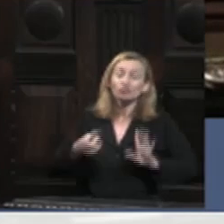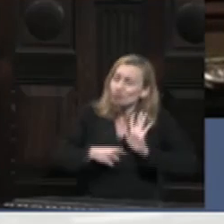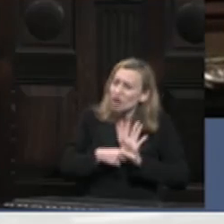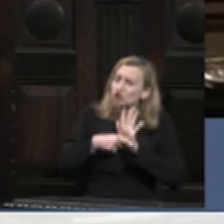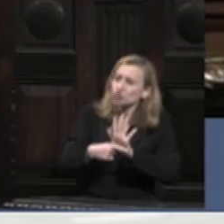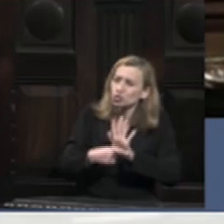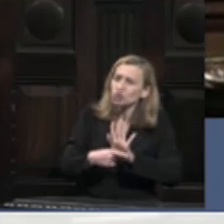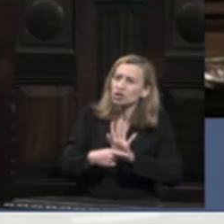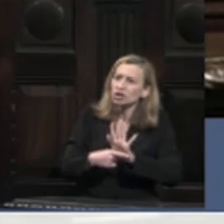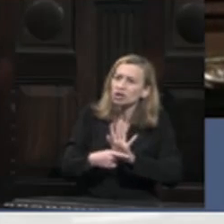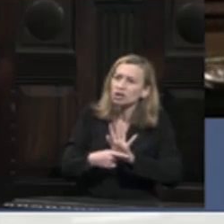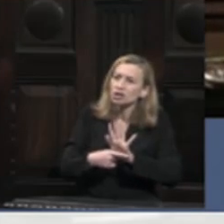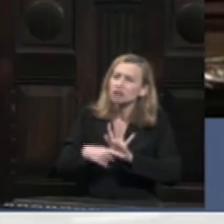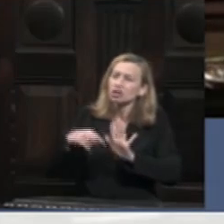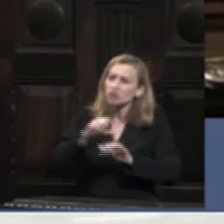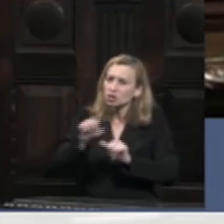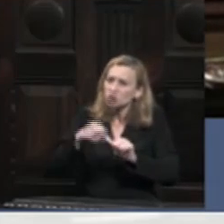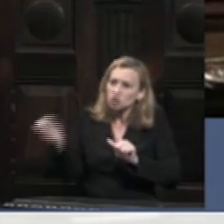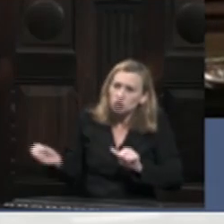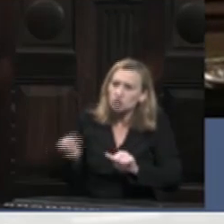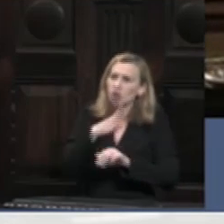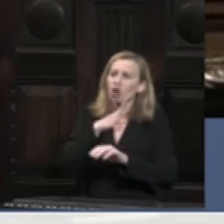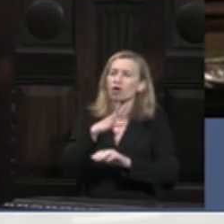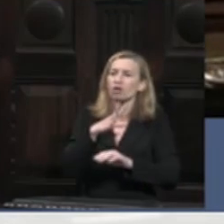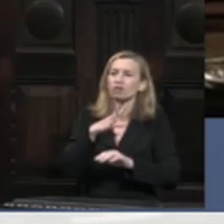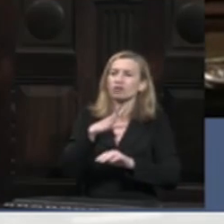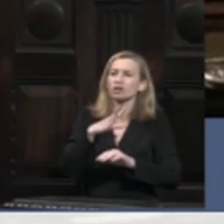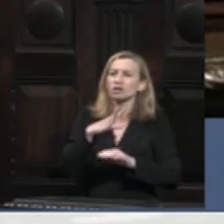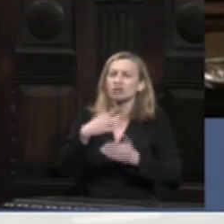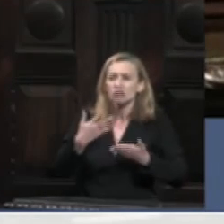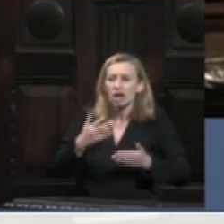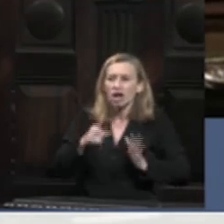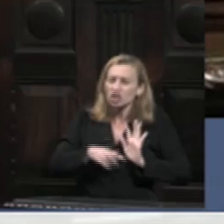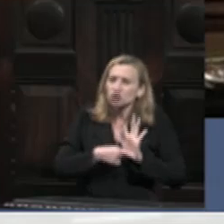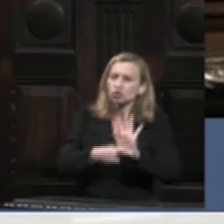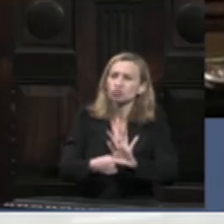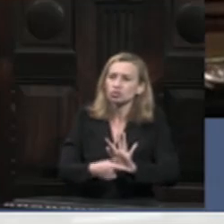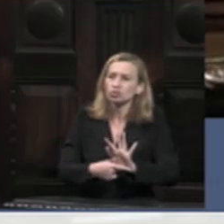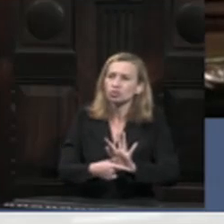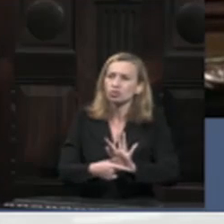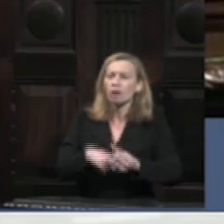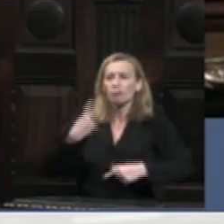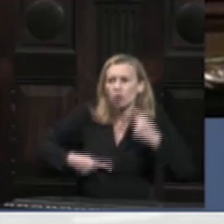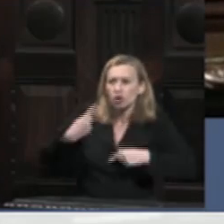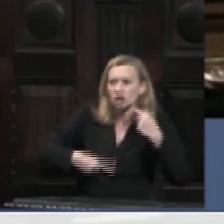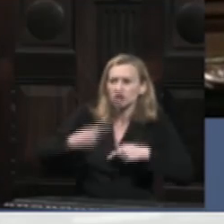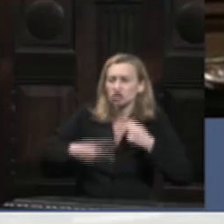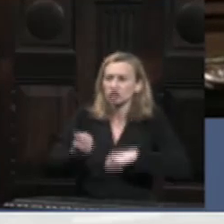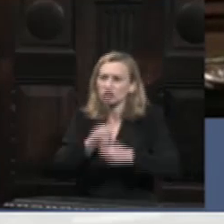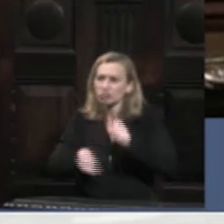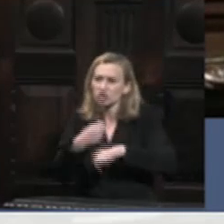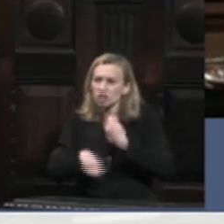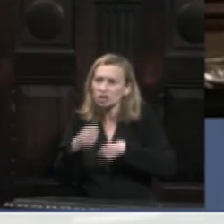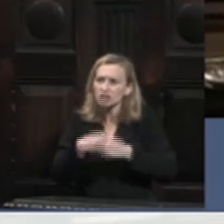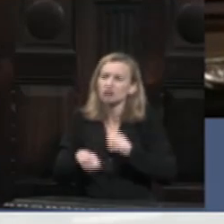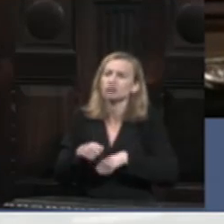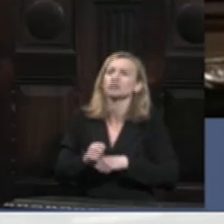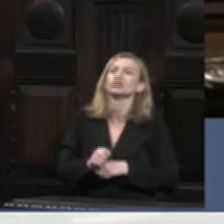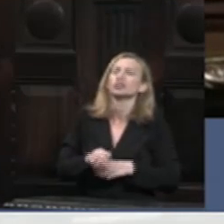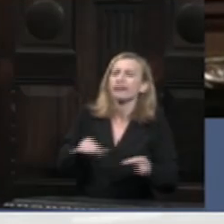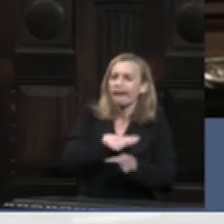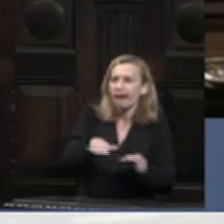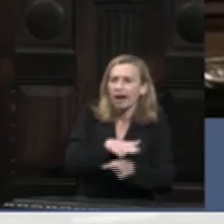sair da eleição presidencial, poderemos ter alternativas para o Rio de Janeiro. É bom lembrar que o Rio de Janeiro não sai da crise sem